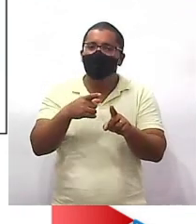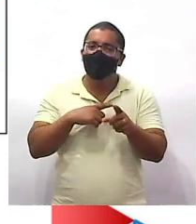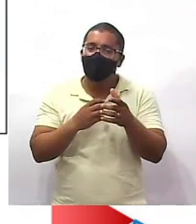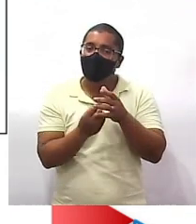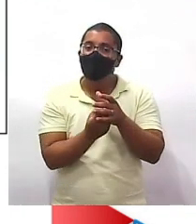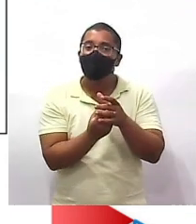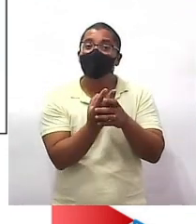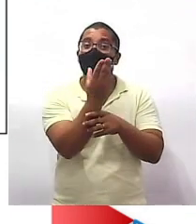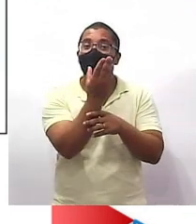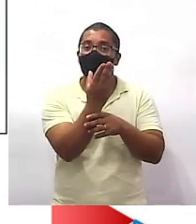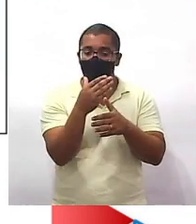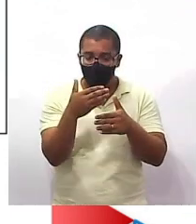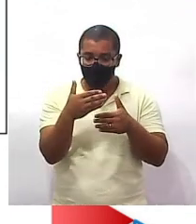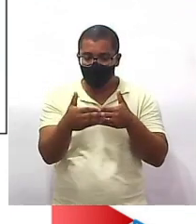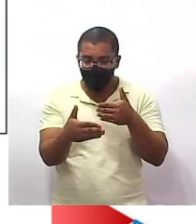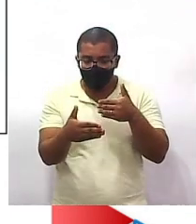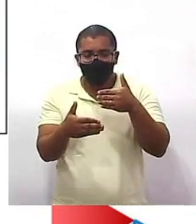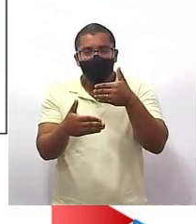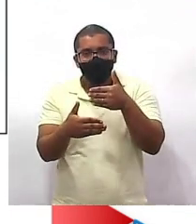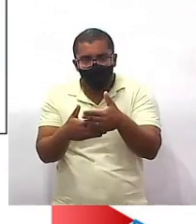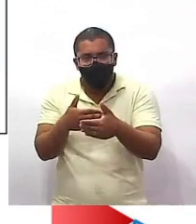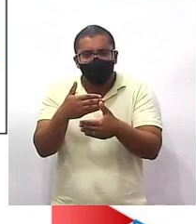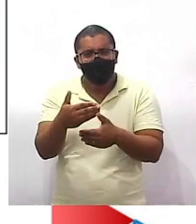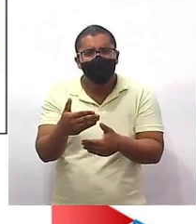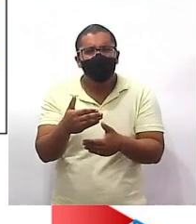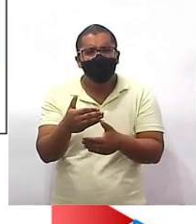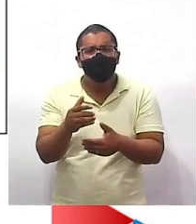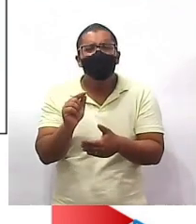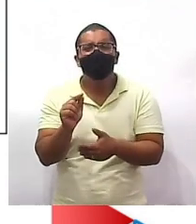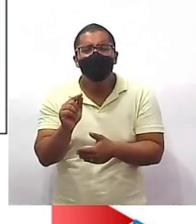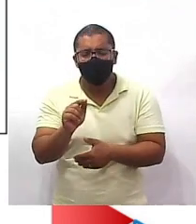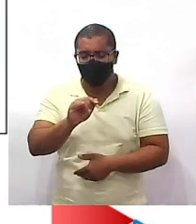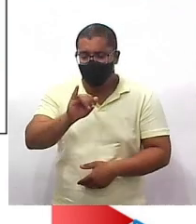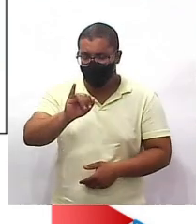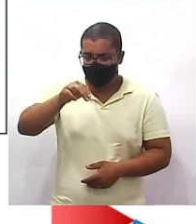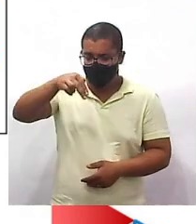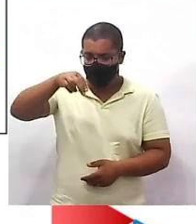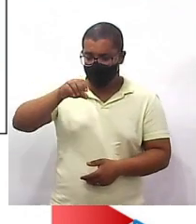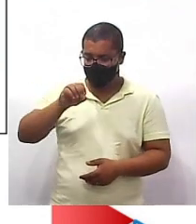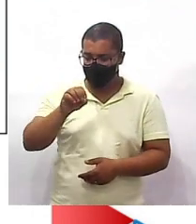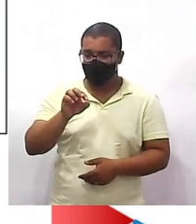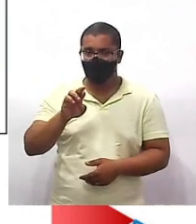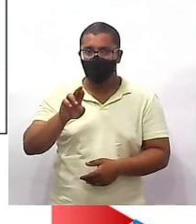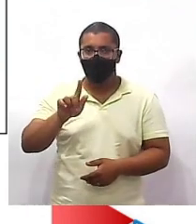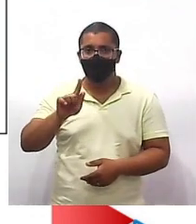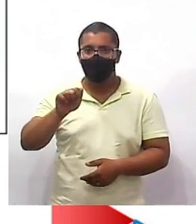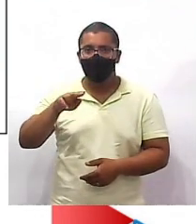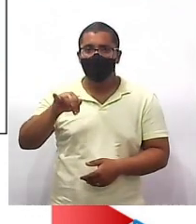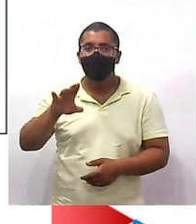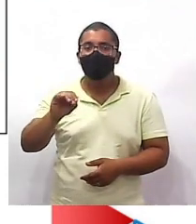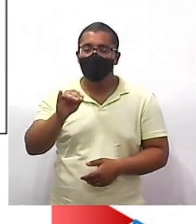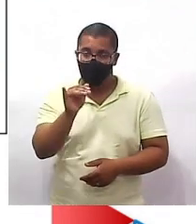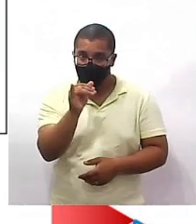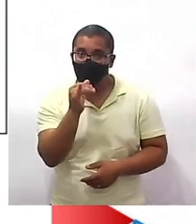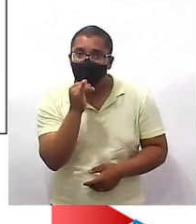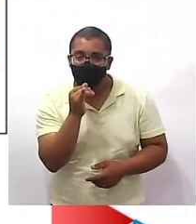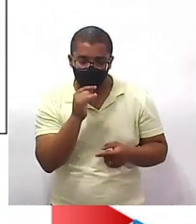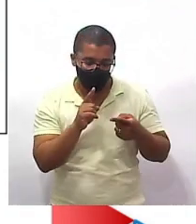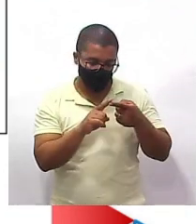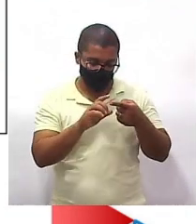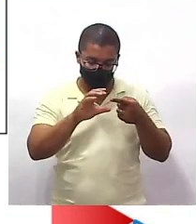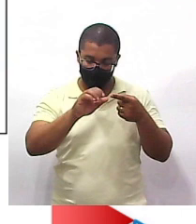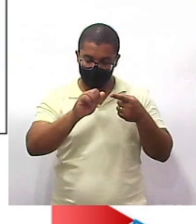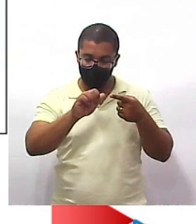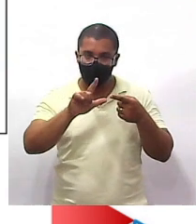formado por processos que são inorgânicos. São exemplos aí de minerais: o